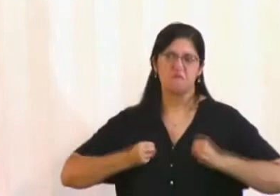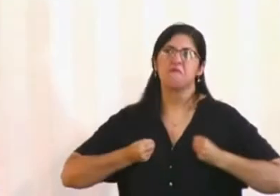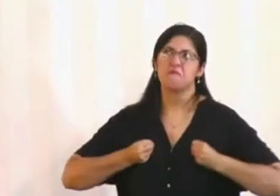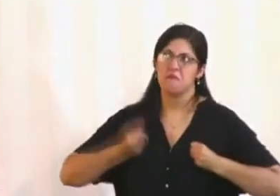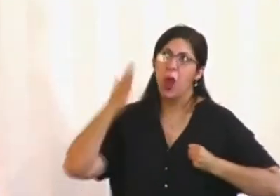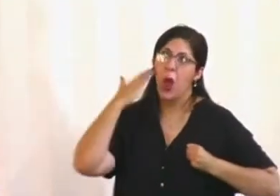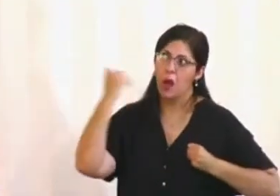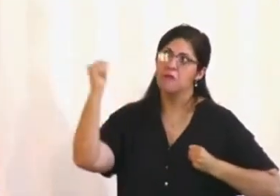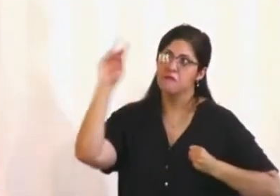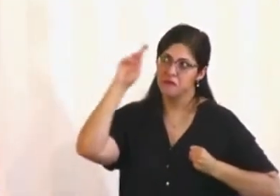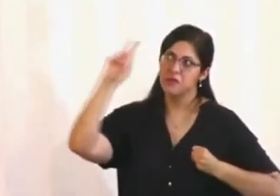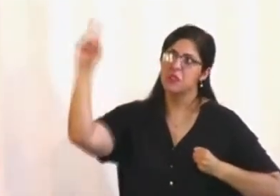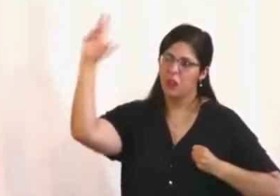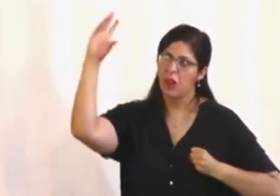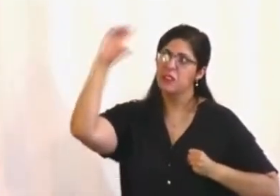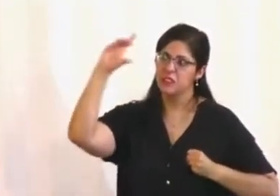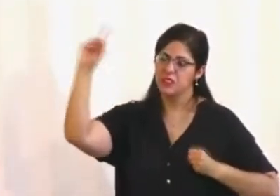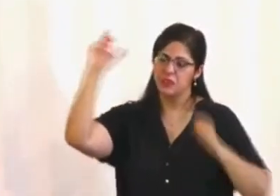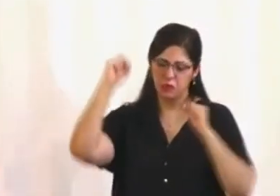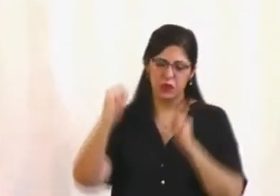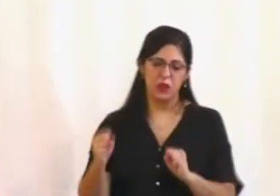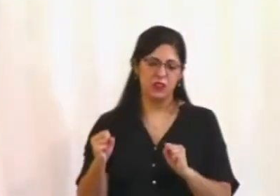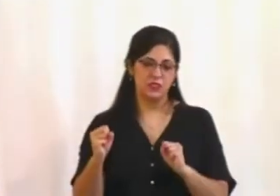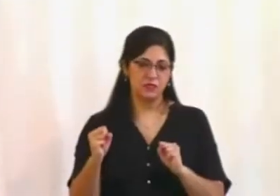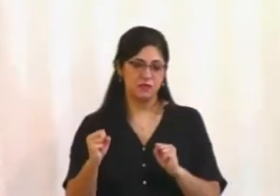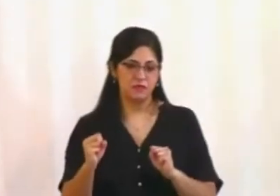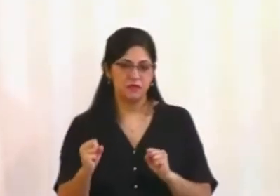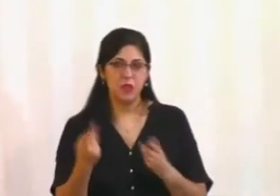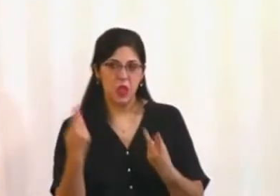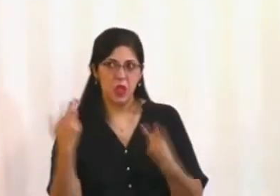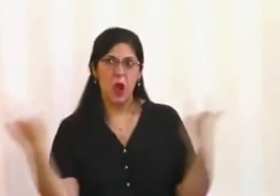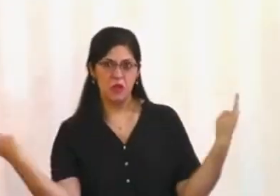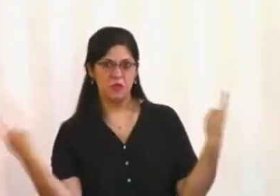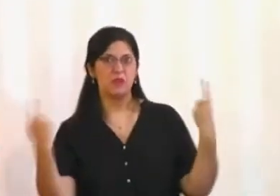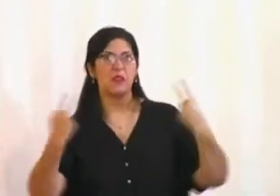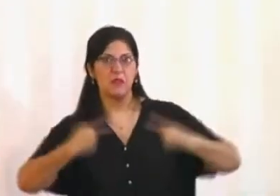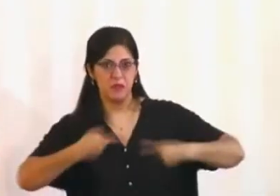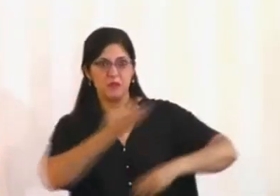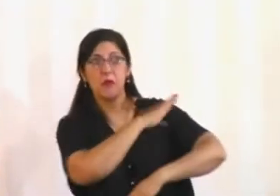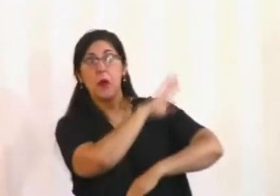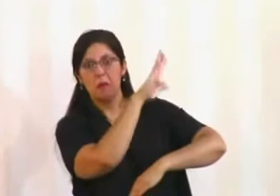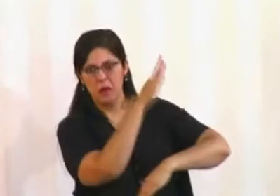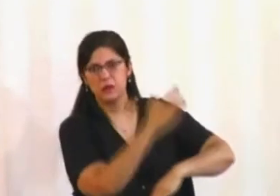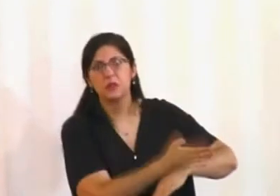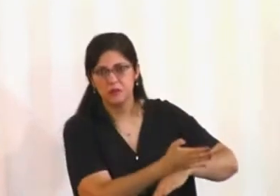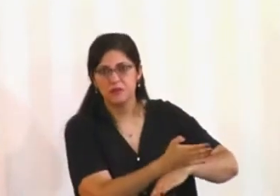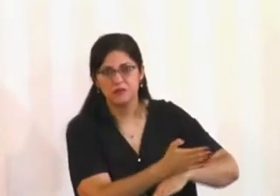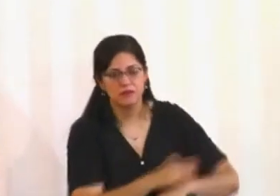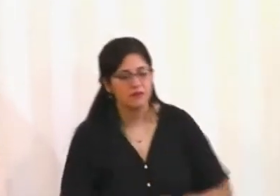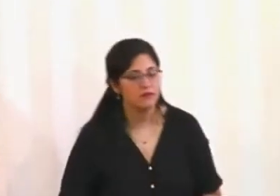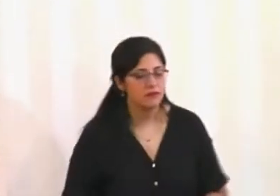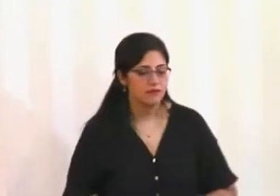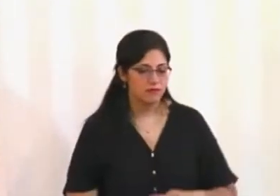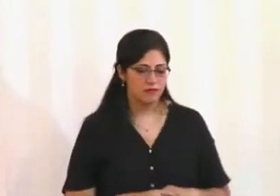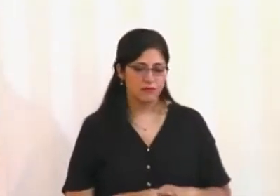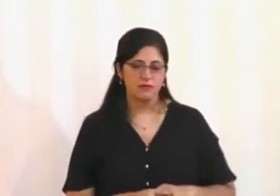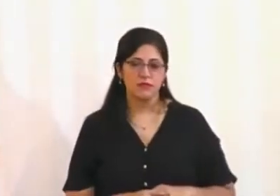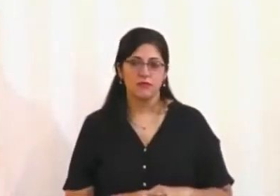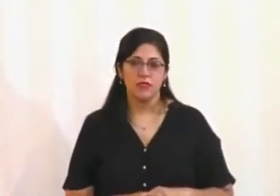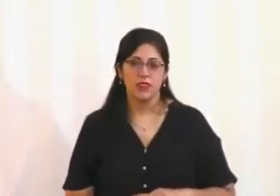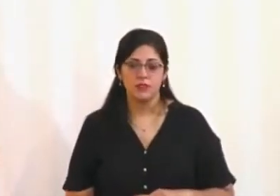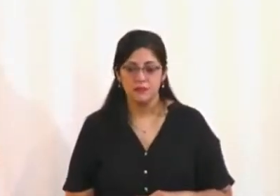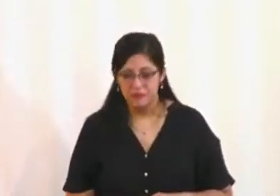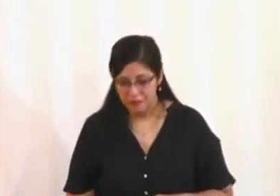é Deus, como foram aqueles que declararam no Monte Carmelo. Aliás, vale a pena registrar, o Monte Carmelo, que está ali mais na região